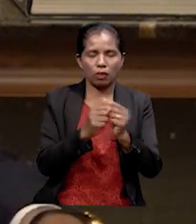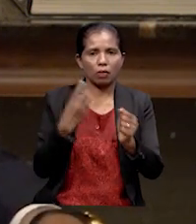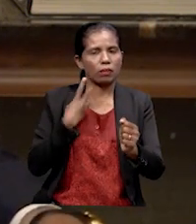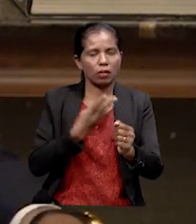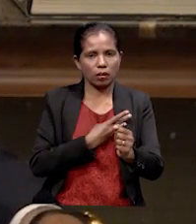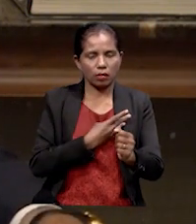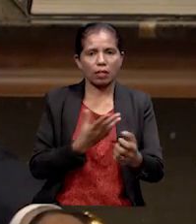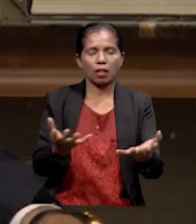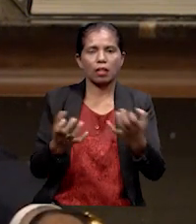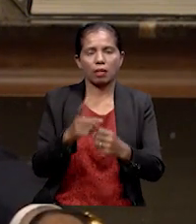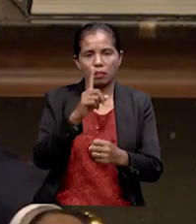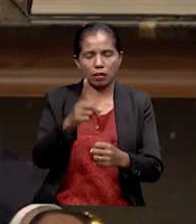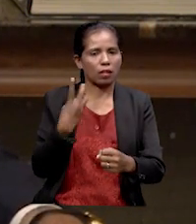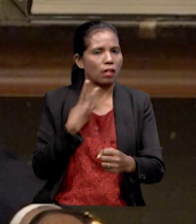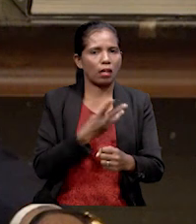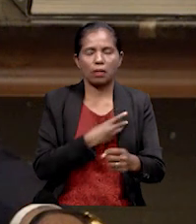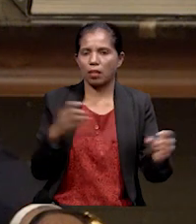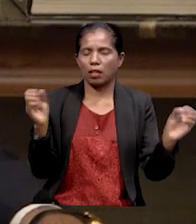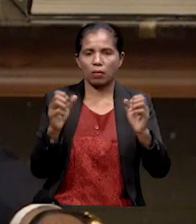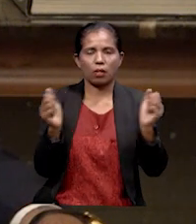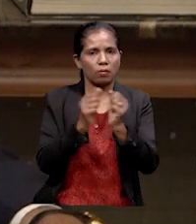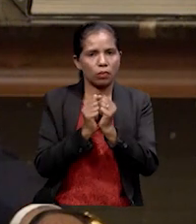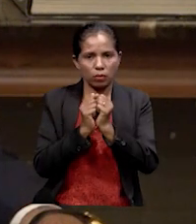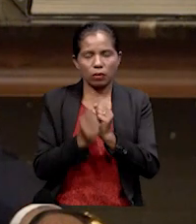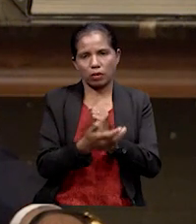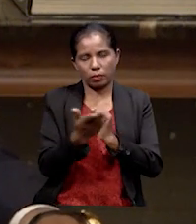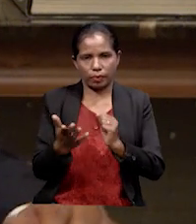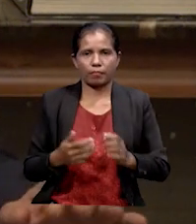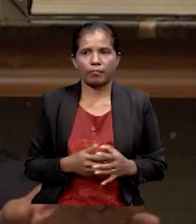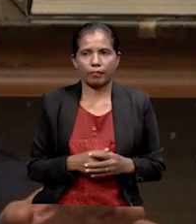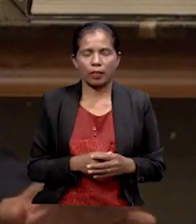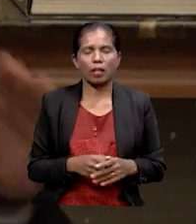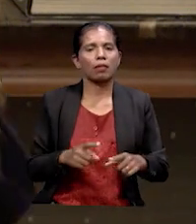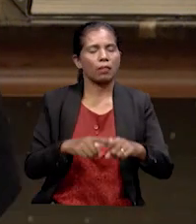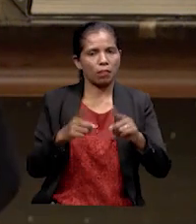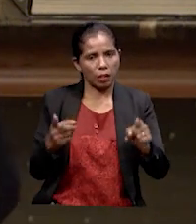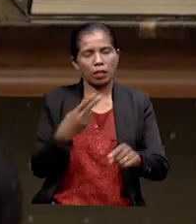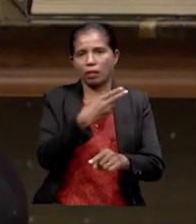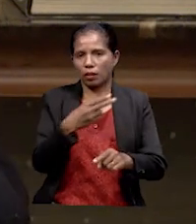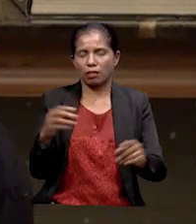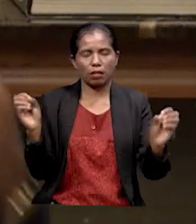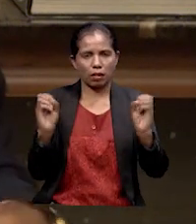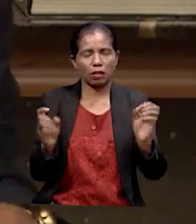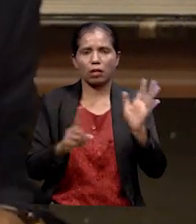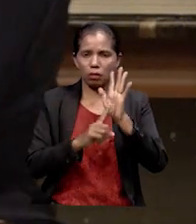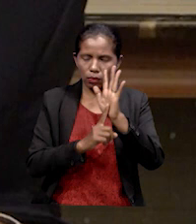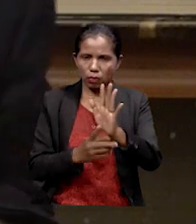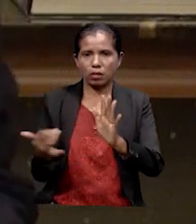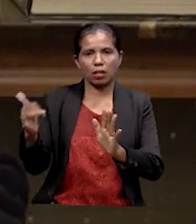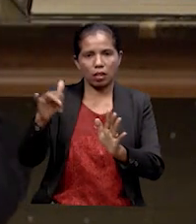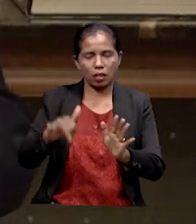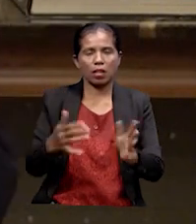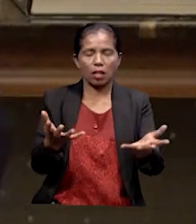com a minha coita um botiro em mim. Mas se era lá, se era tudo, se era sentido